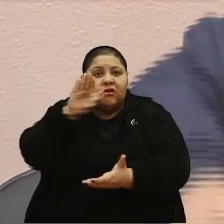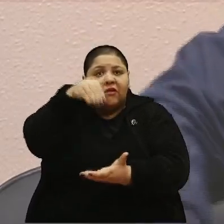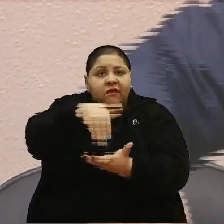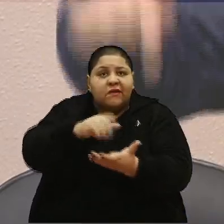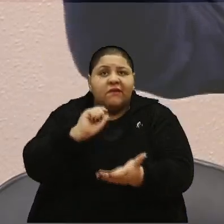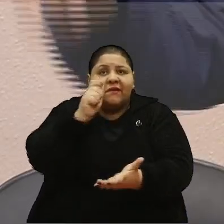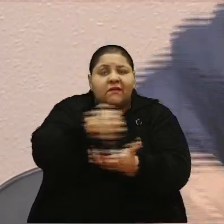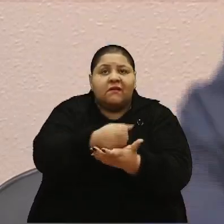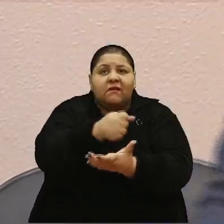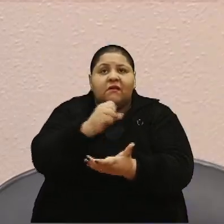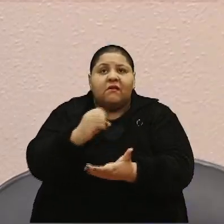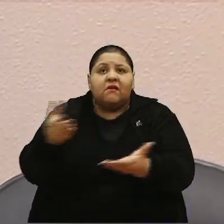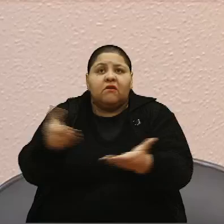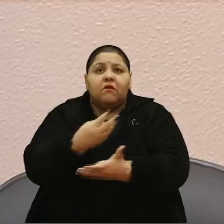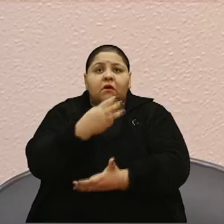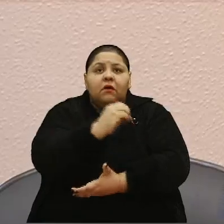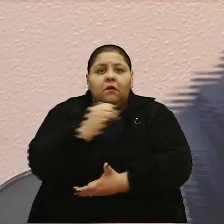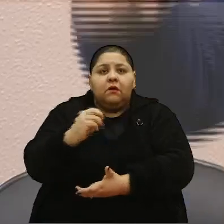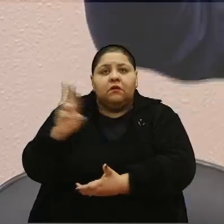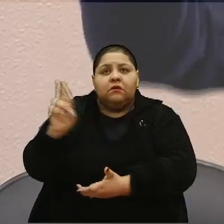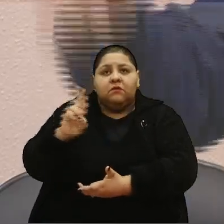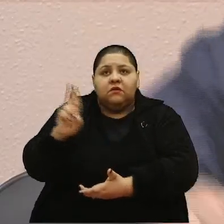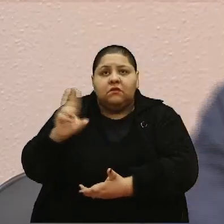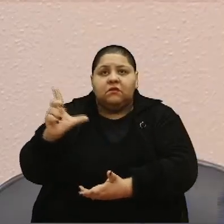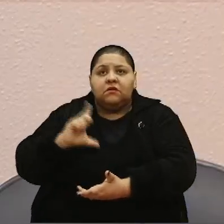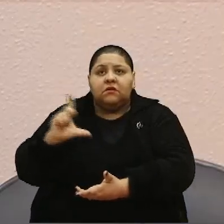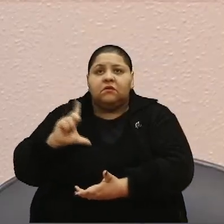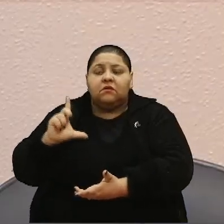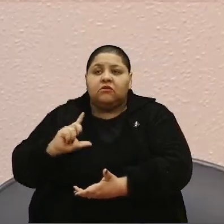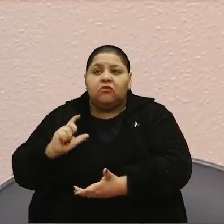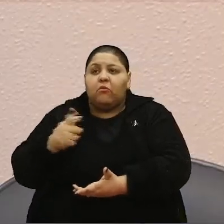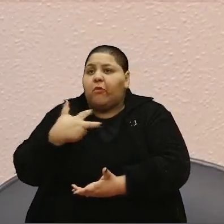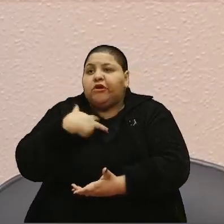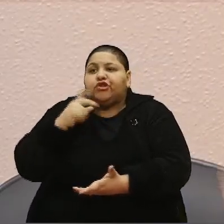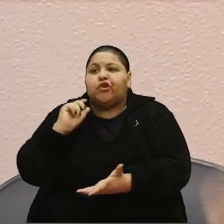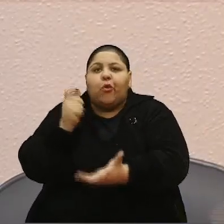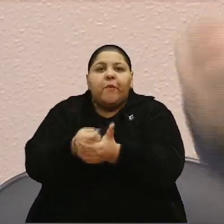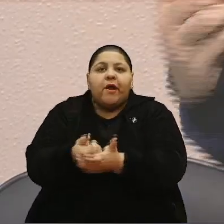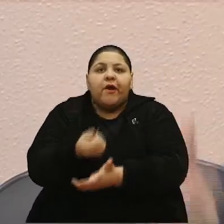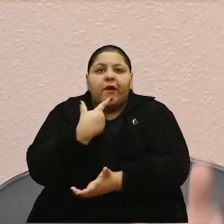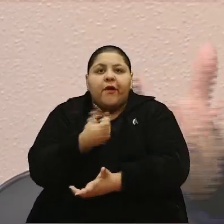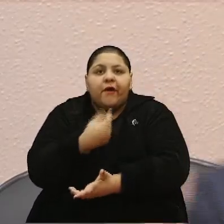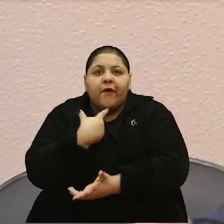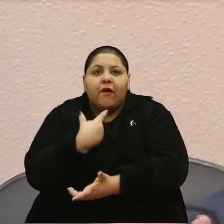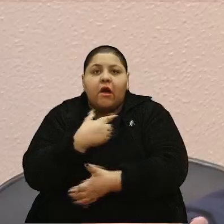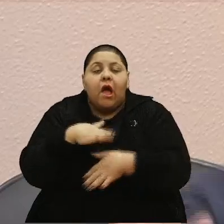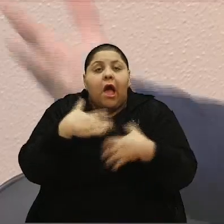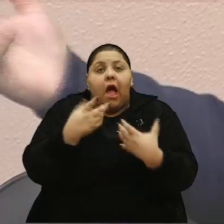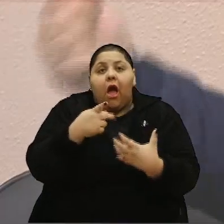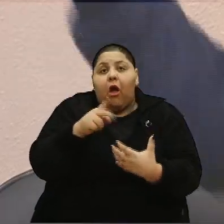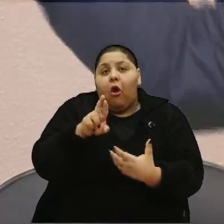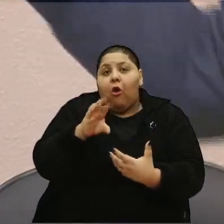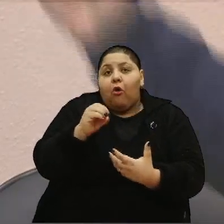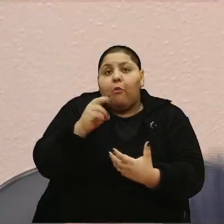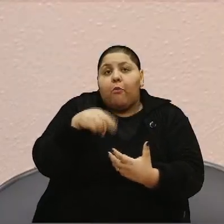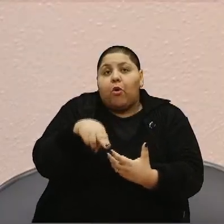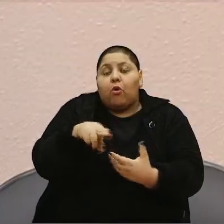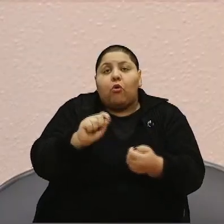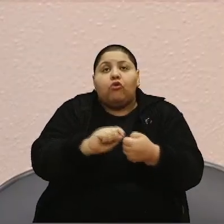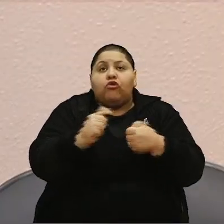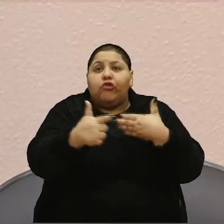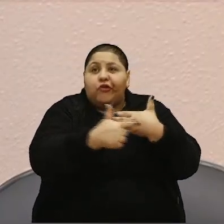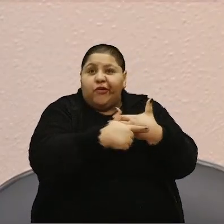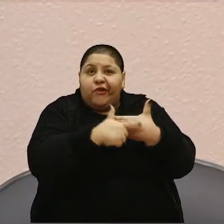pagava 80 e vai pagar 300. Vai ter que deixar de comprar o remédio. E aí, se o PROCON não serve para isso, as pessoas vão ser encaminhadas